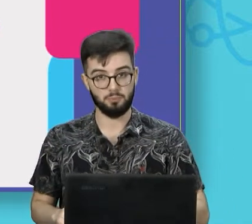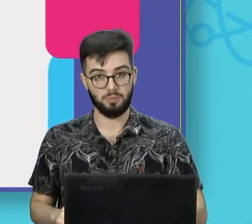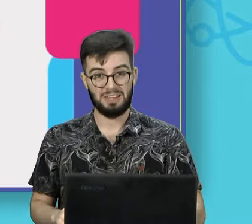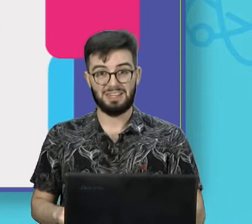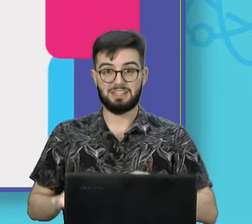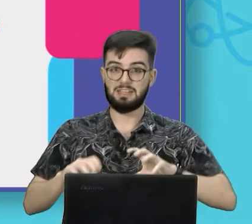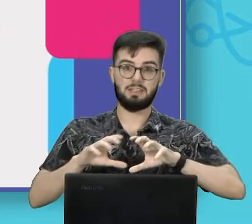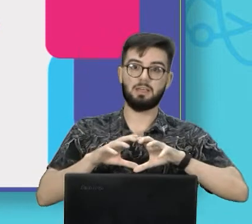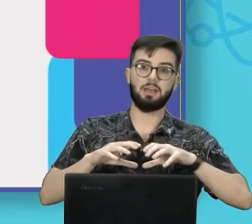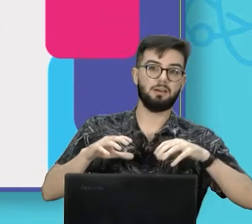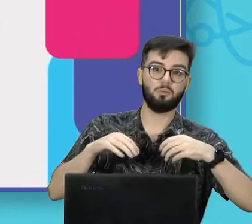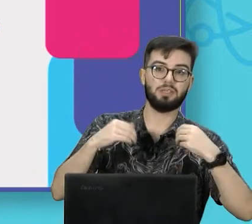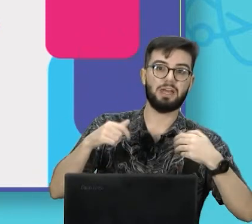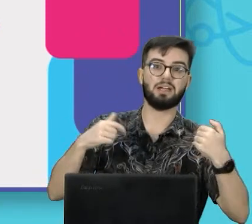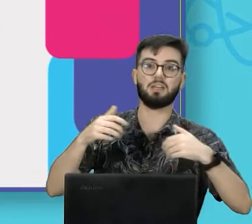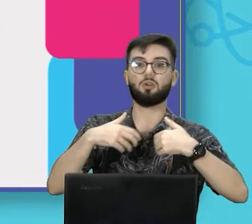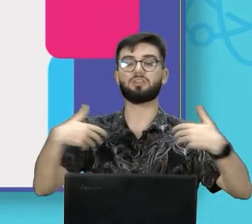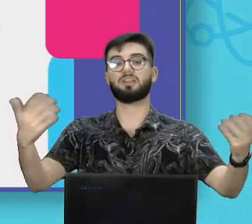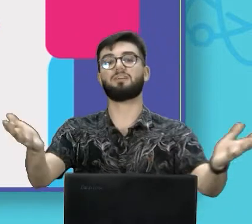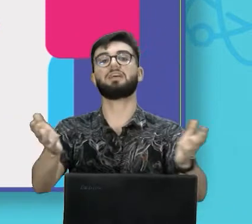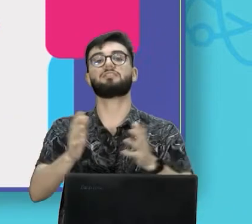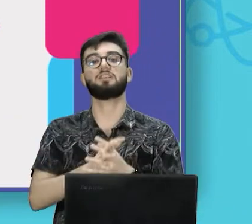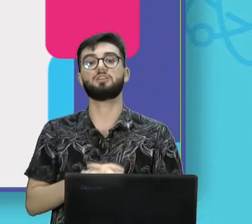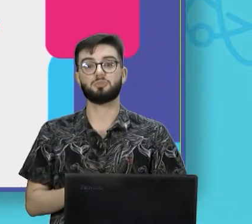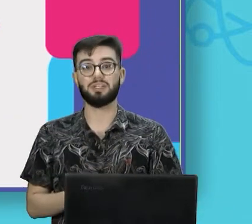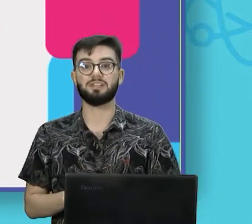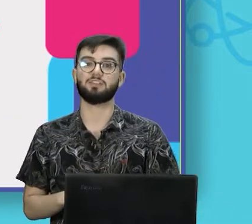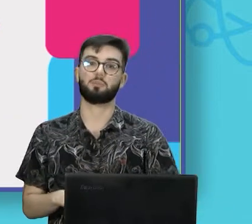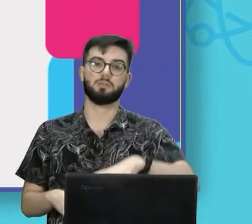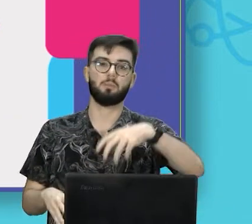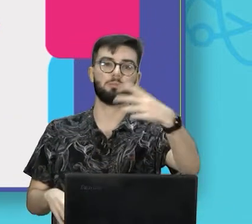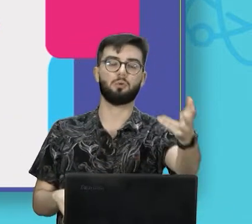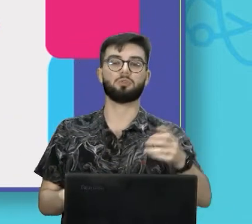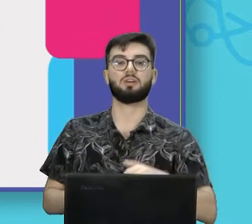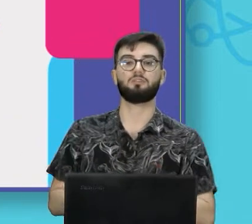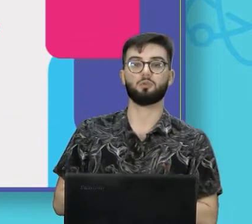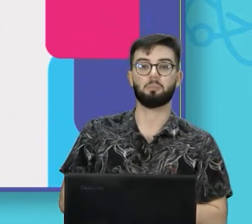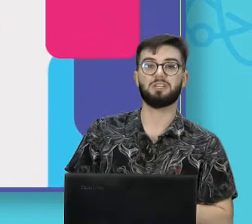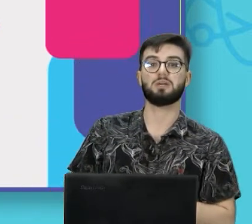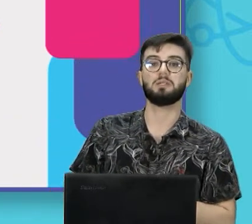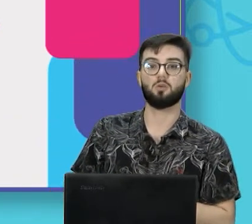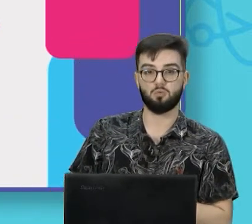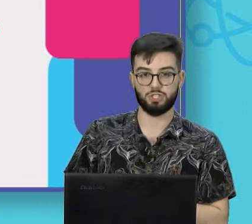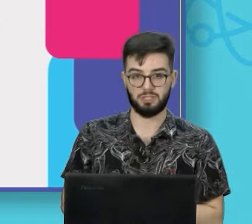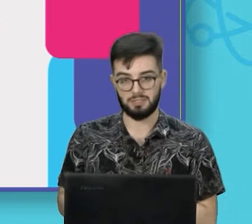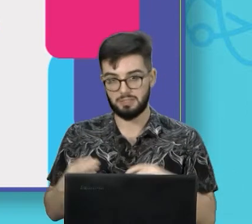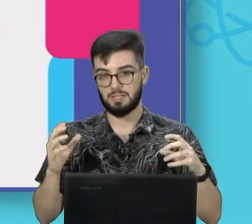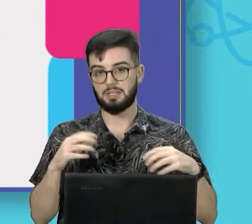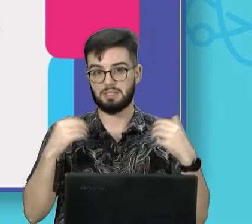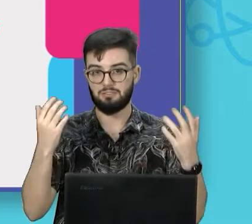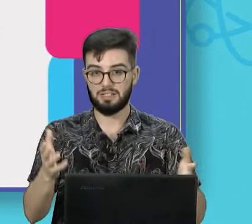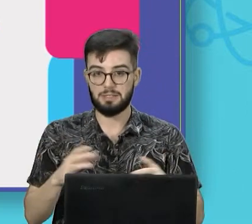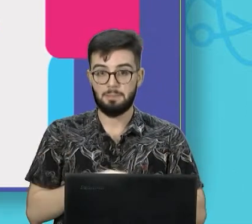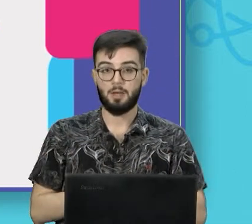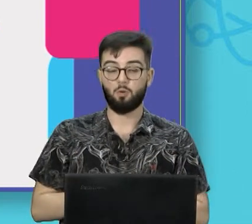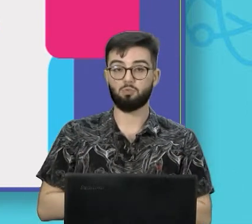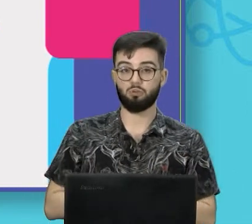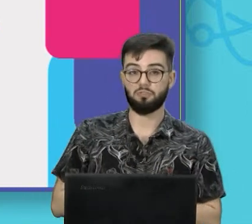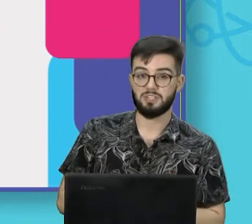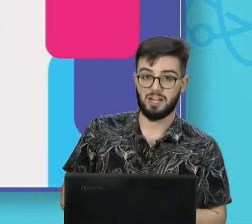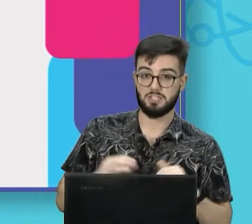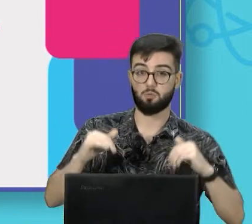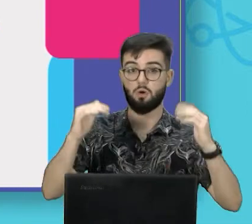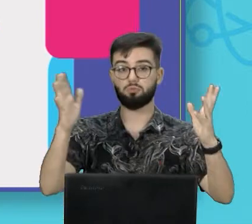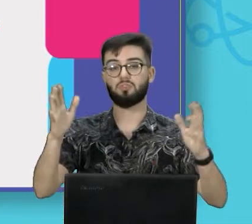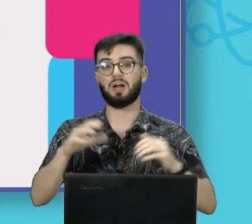pelo positivismo que era uma ideia que engrossar vale as fileiras do exército principalmente por conta da figura do Benjamin Constant que estava ali